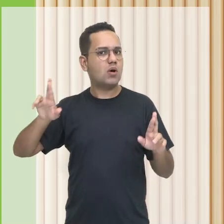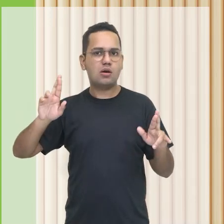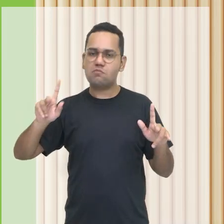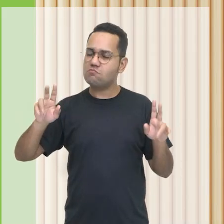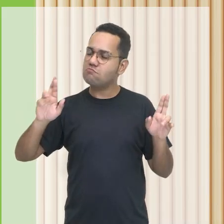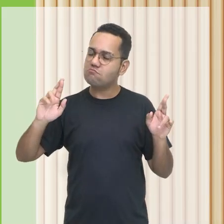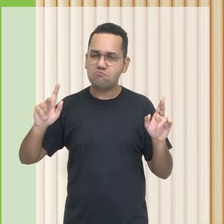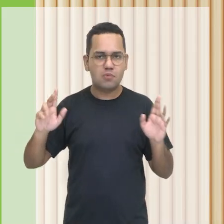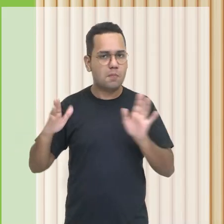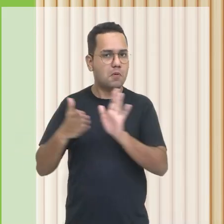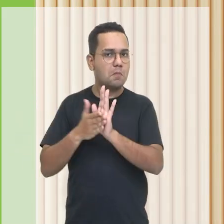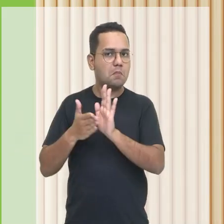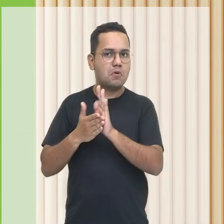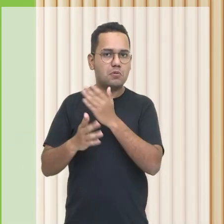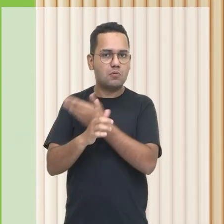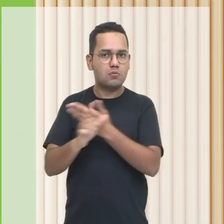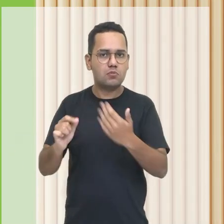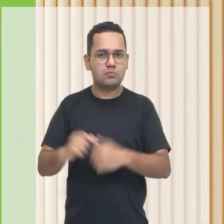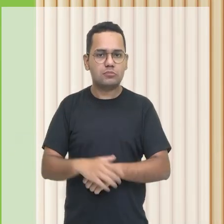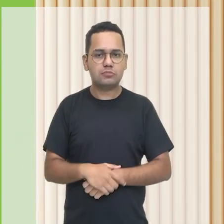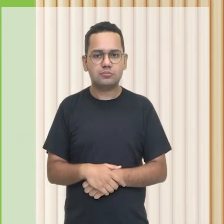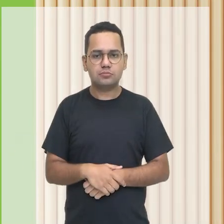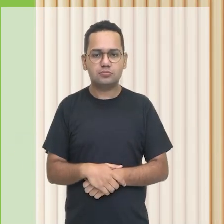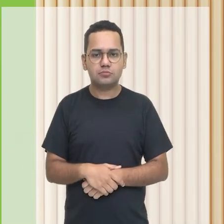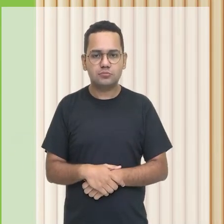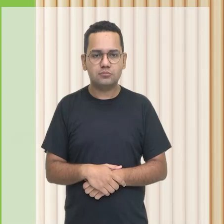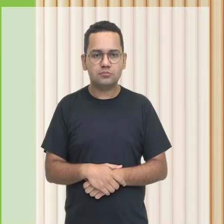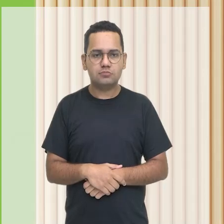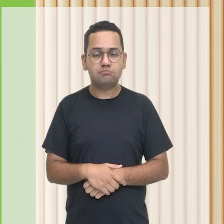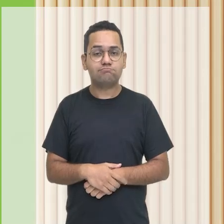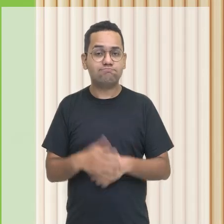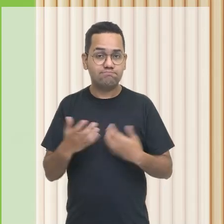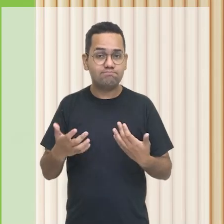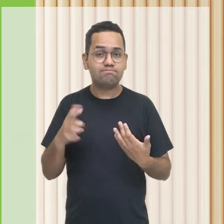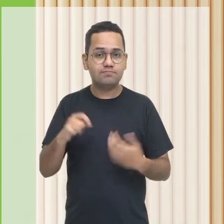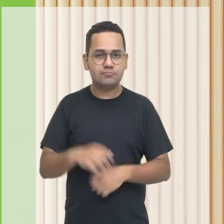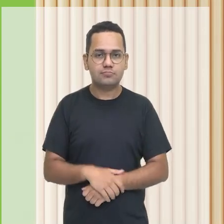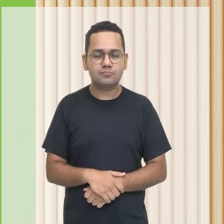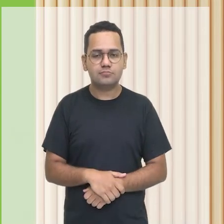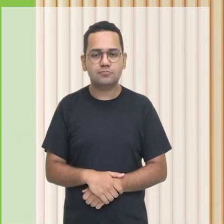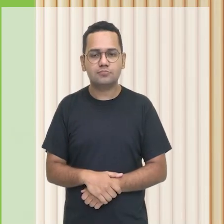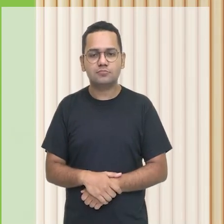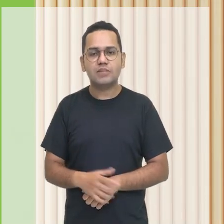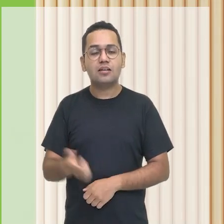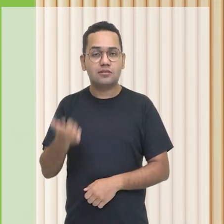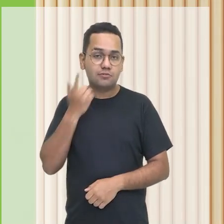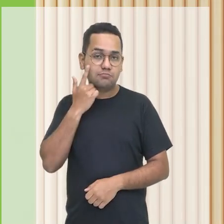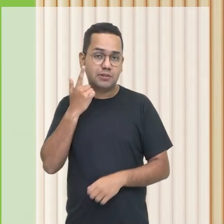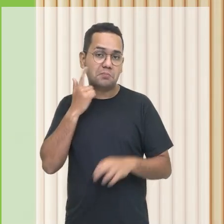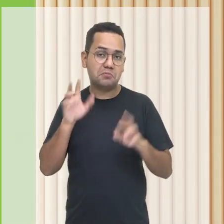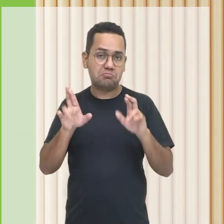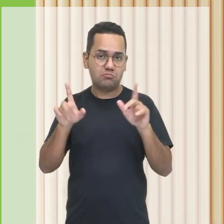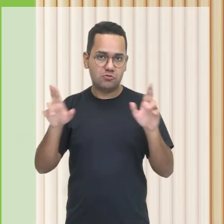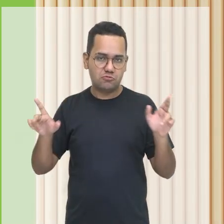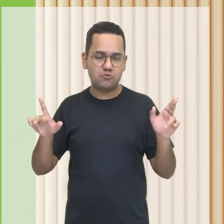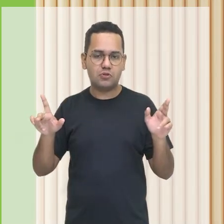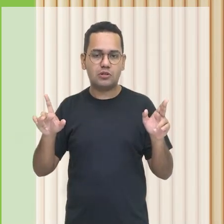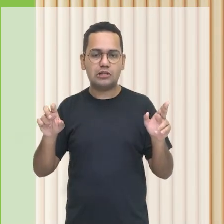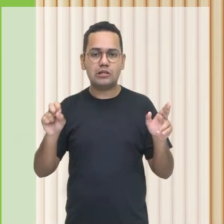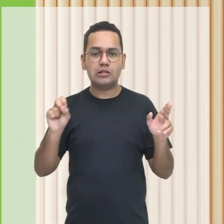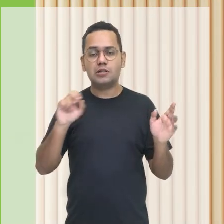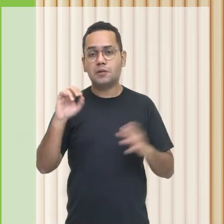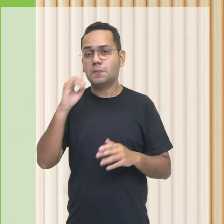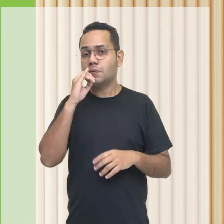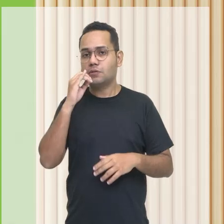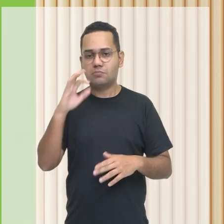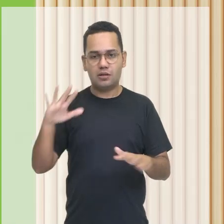disse e ele, infelizmente, foi mal interpretado por muitos anos e até hoje, se você